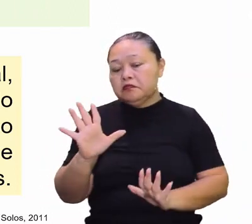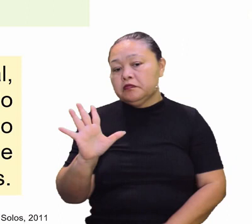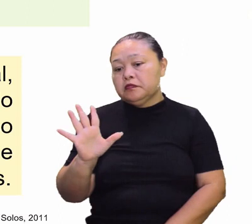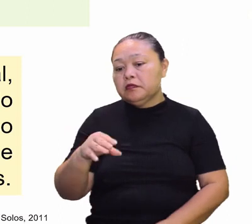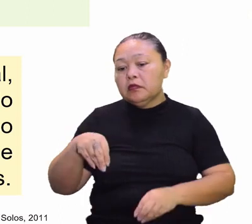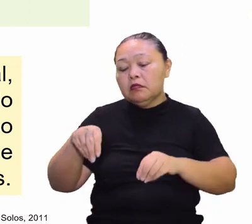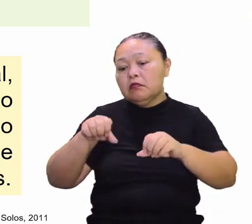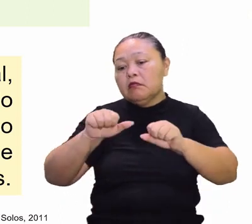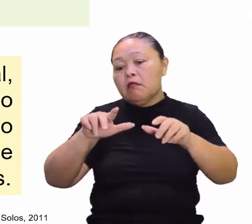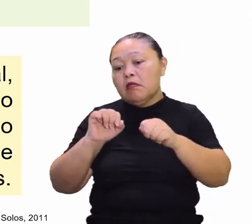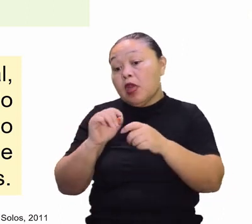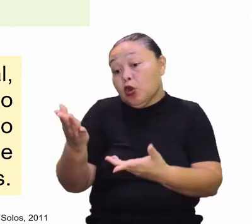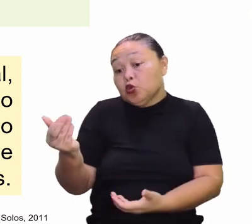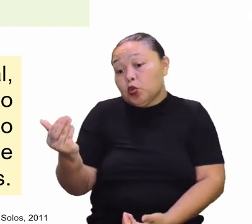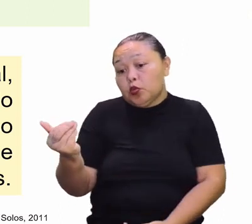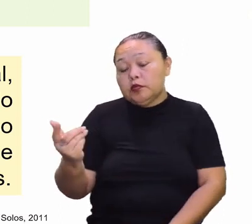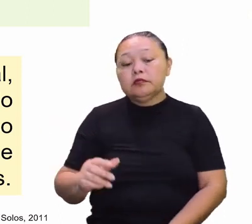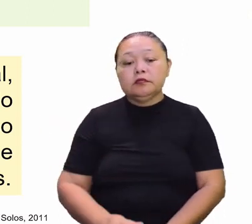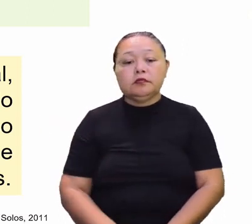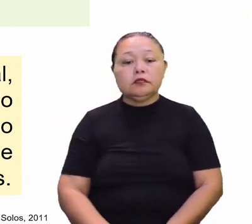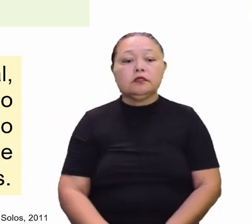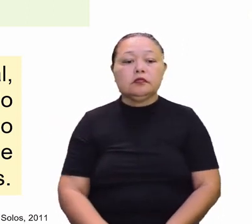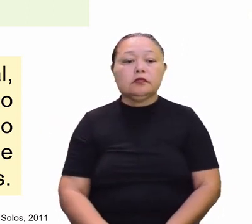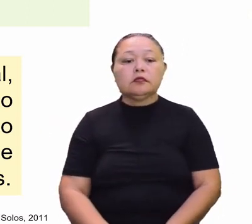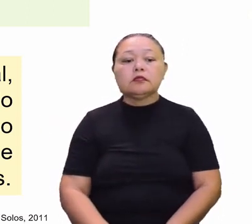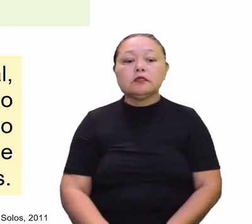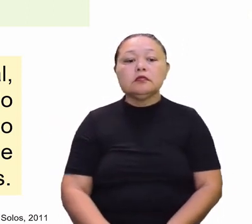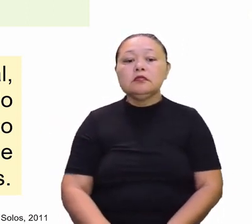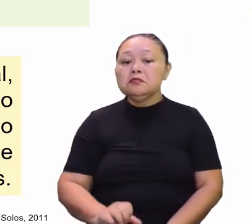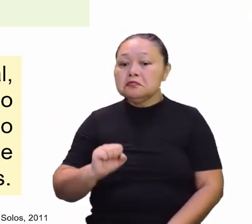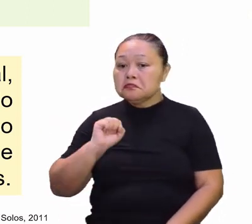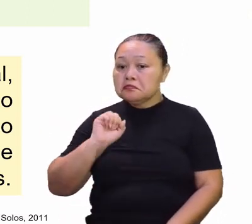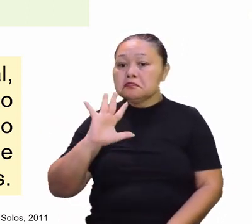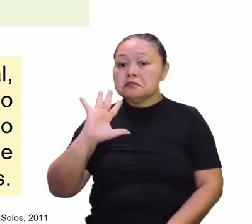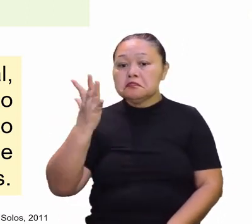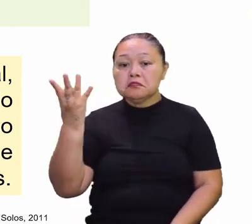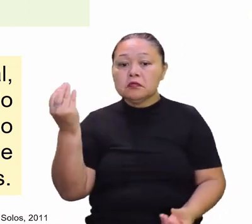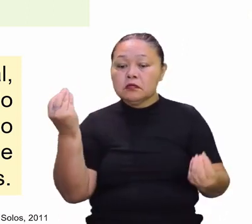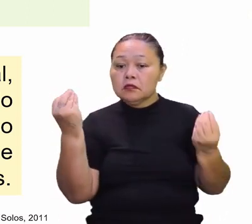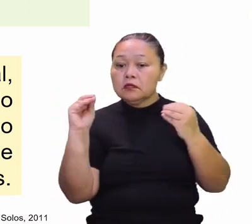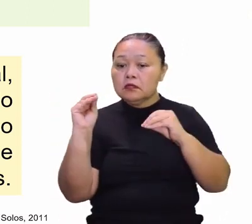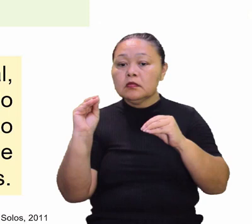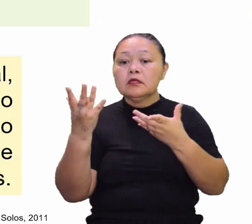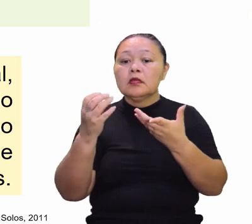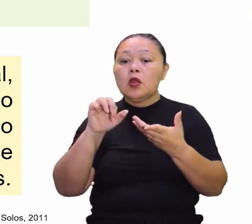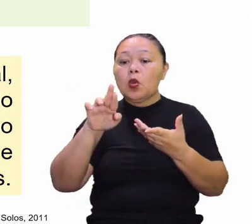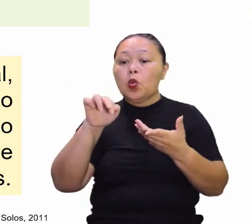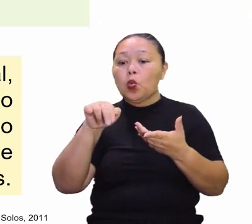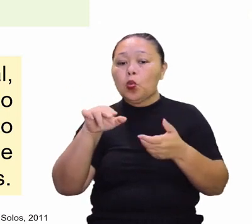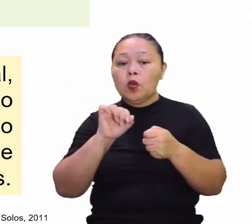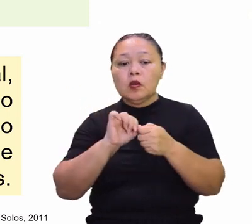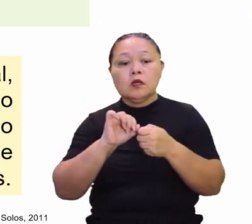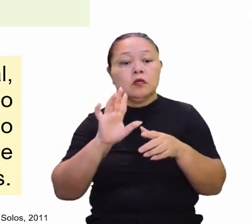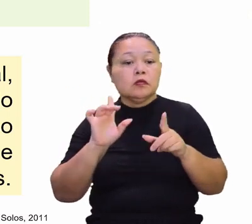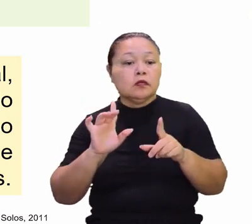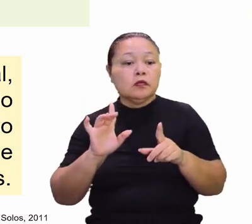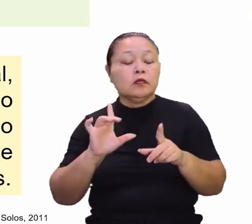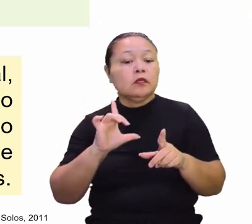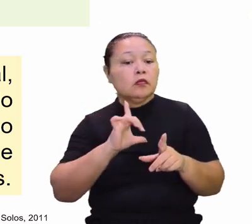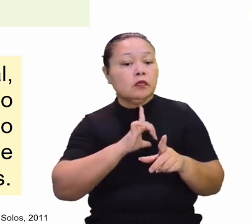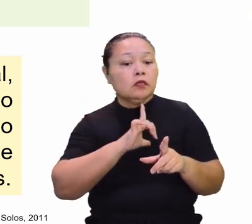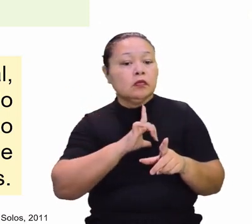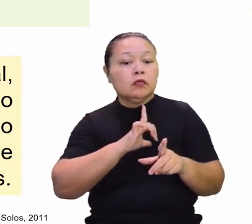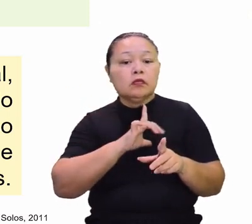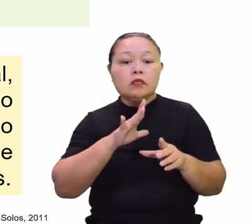um solo um pouco jovem, né? Holoceno. Pode ocorrer com algum acúmulo de matéria orgânica, porém,